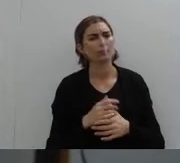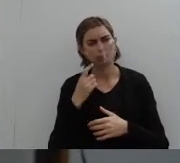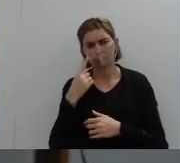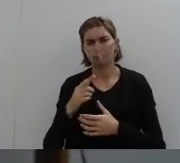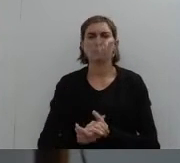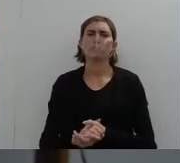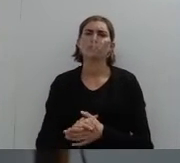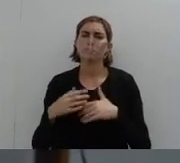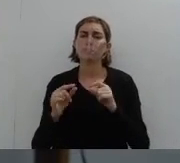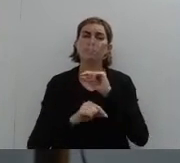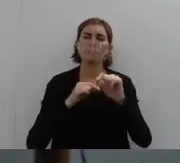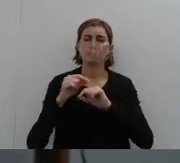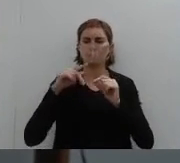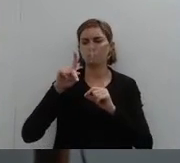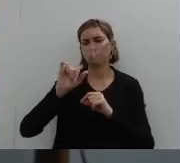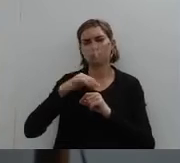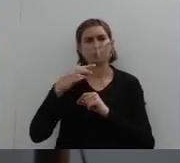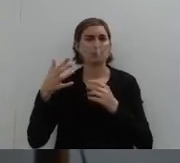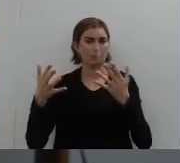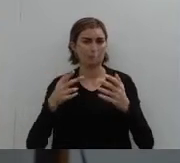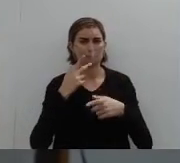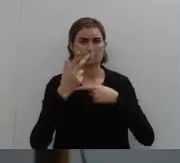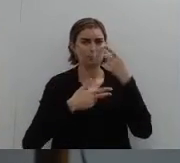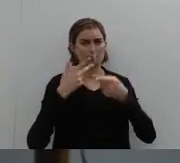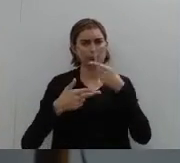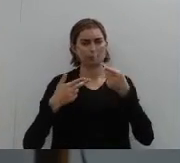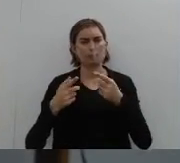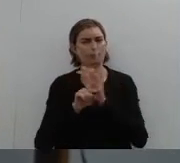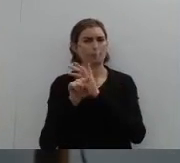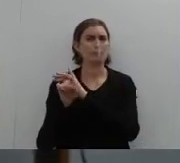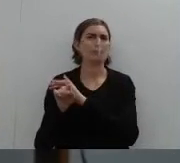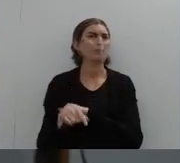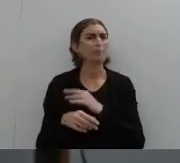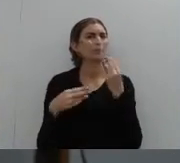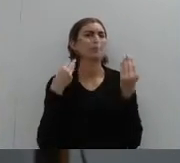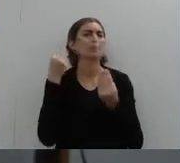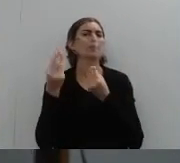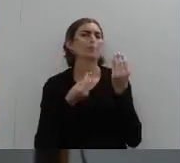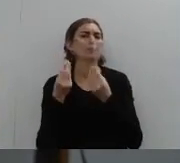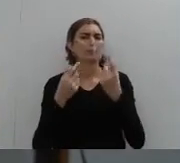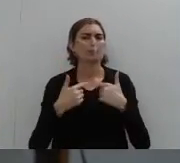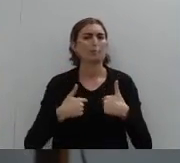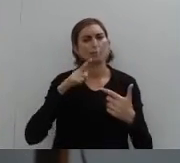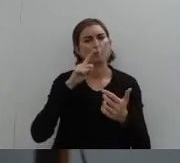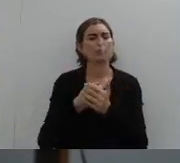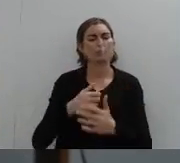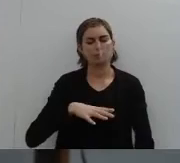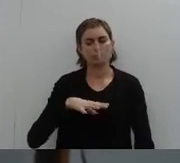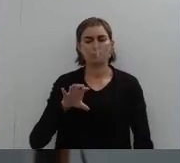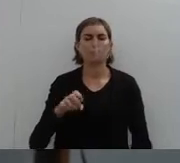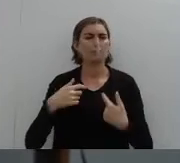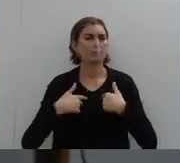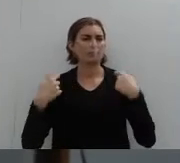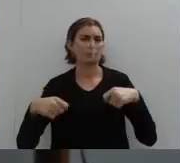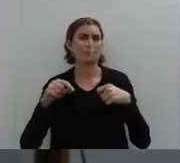Veja, o que é que Platão está querendo dizer? Vamos fazer a pergunta. Como é que eu vou agir de forma ética? O que é que eu